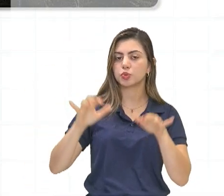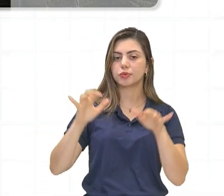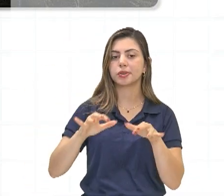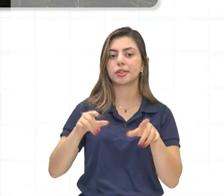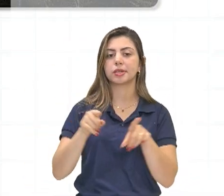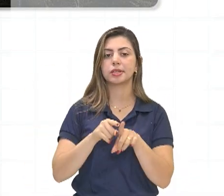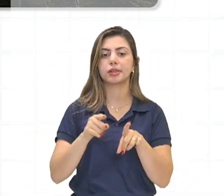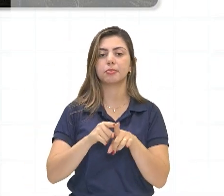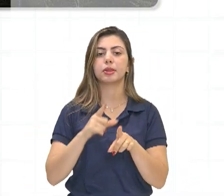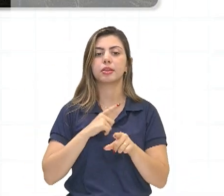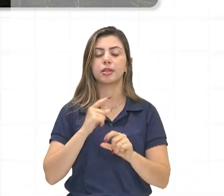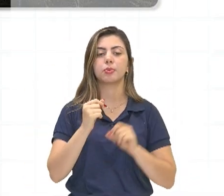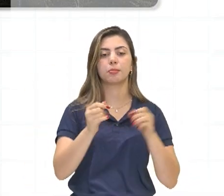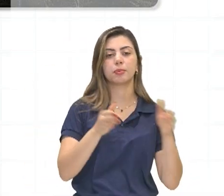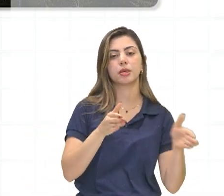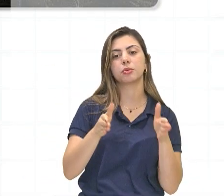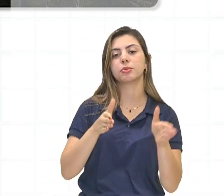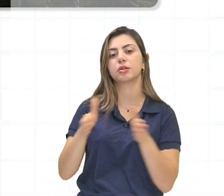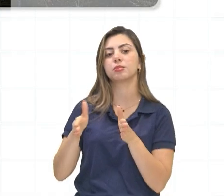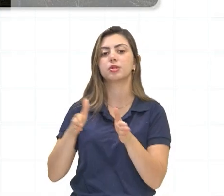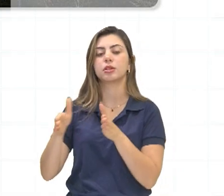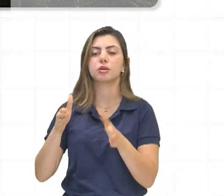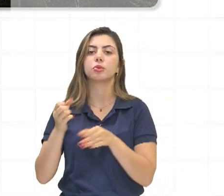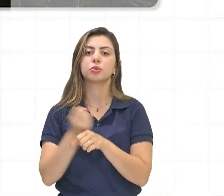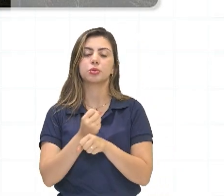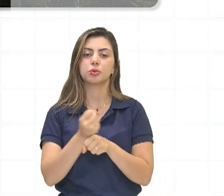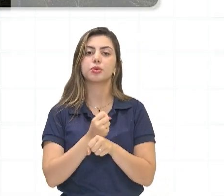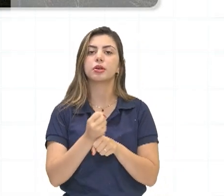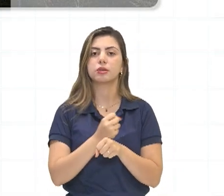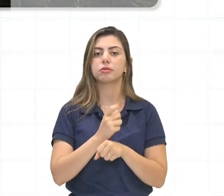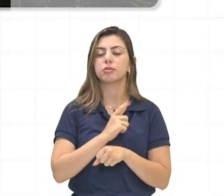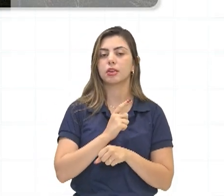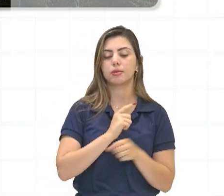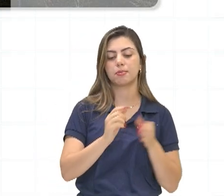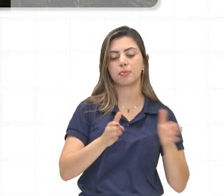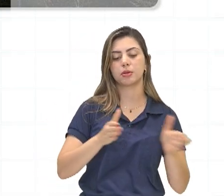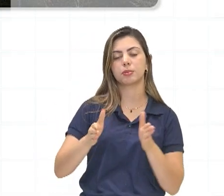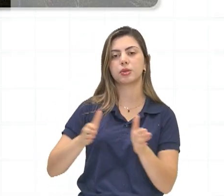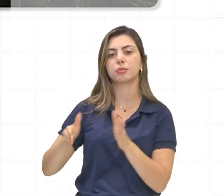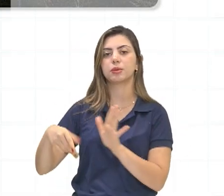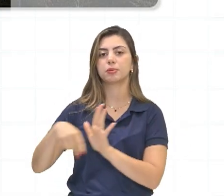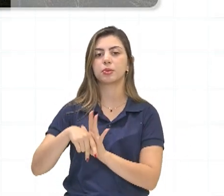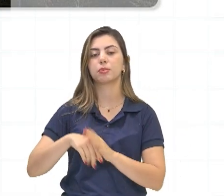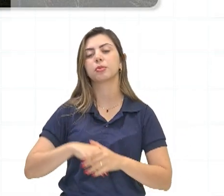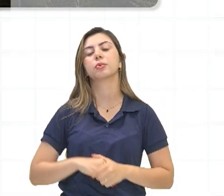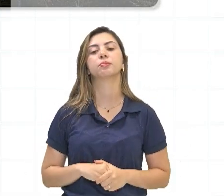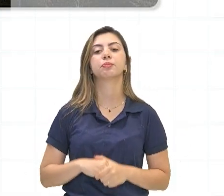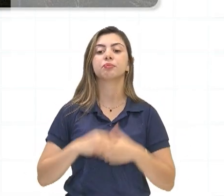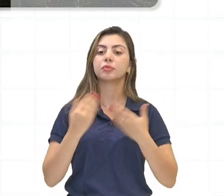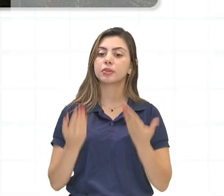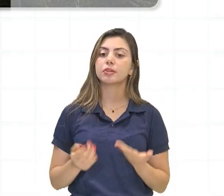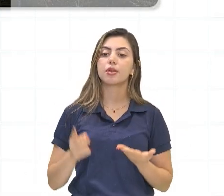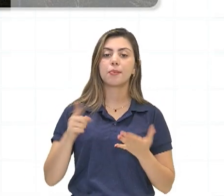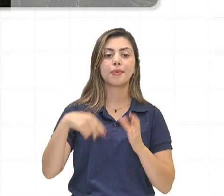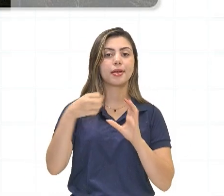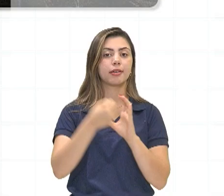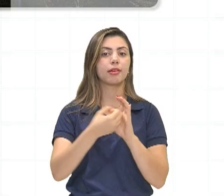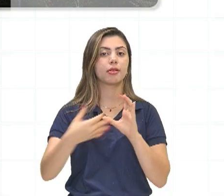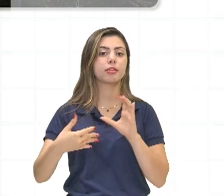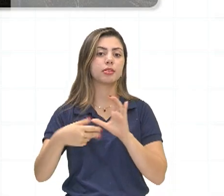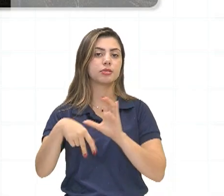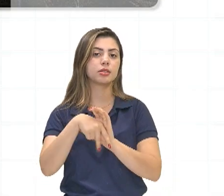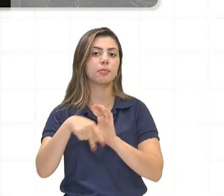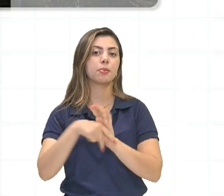uma clara divisão entre as estações do ano, né? Então aí são características